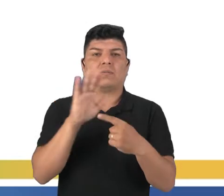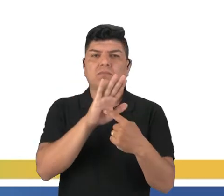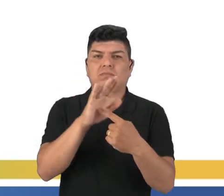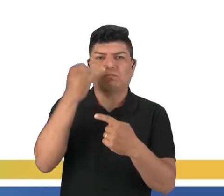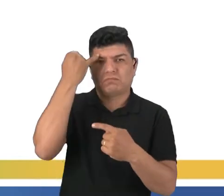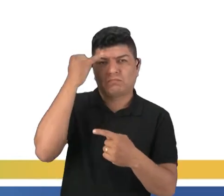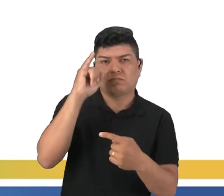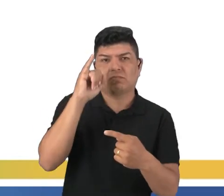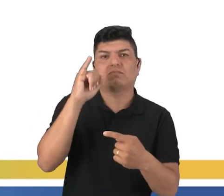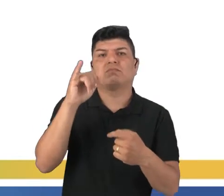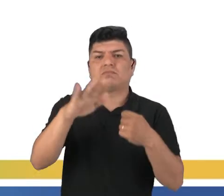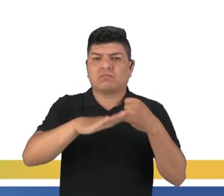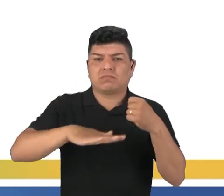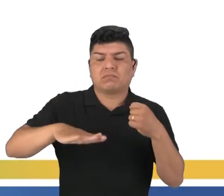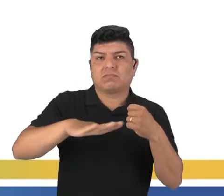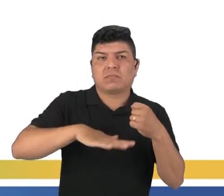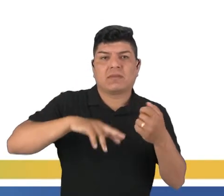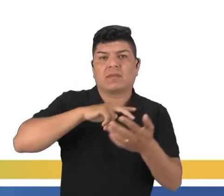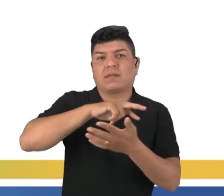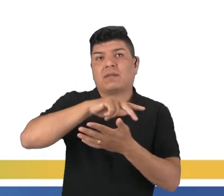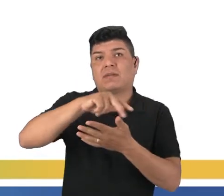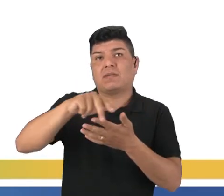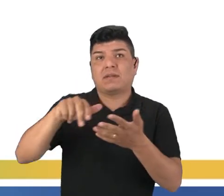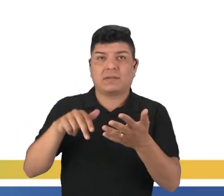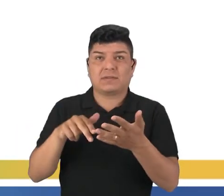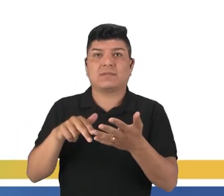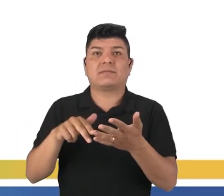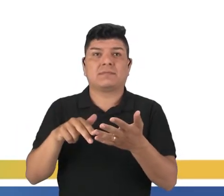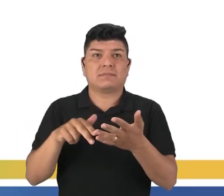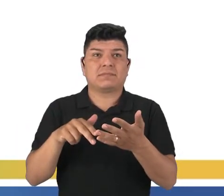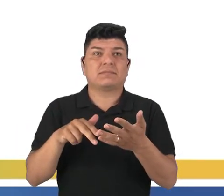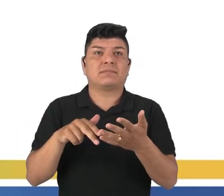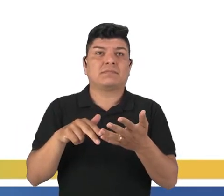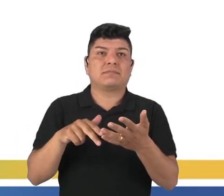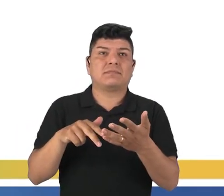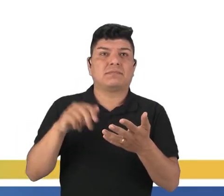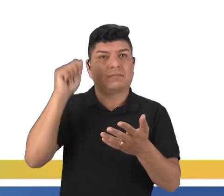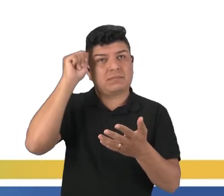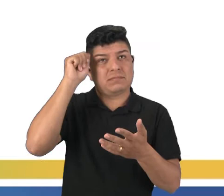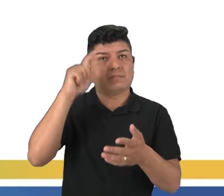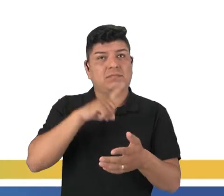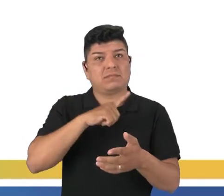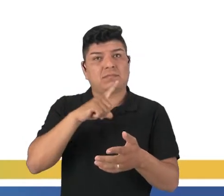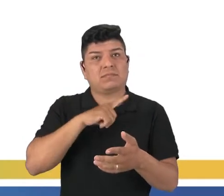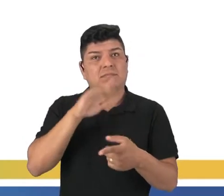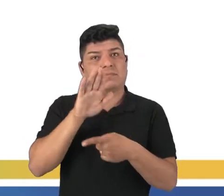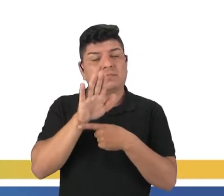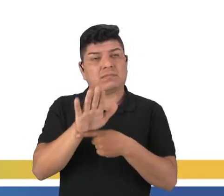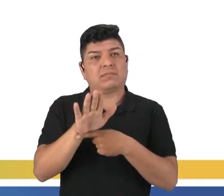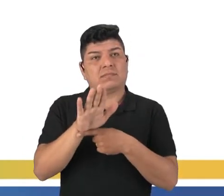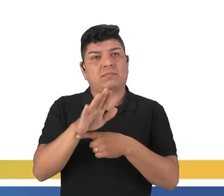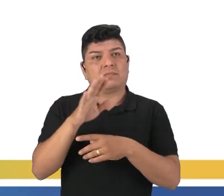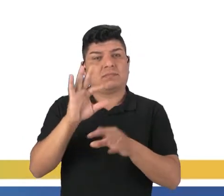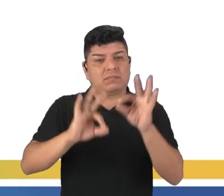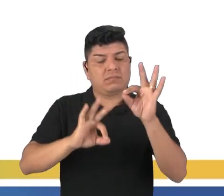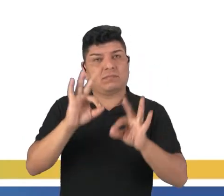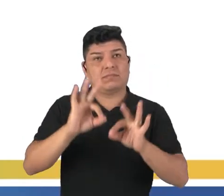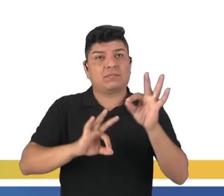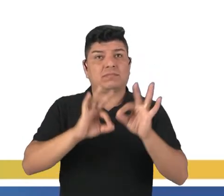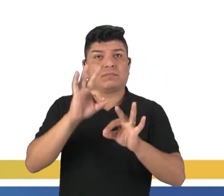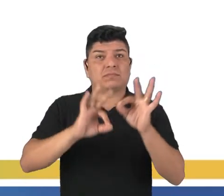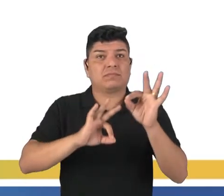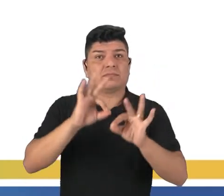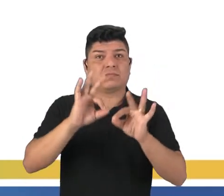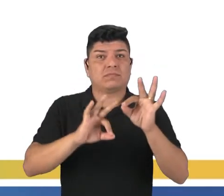sua ideia, tá? Várias referências, vários autores que ajudem ele na construção,